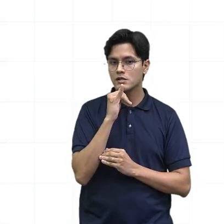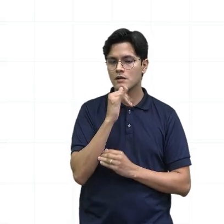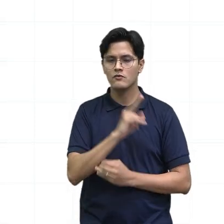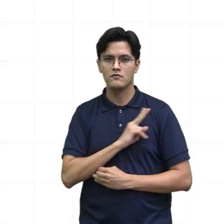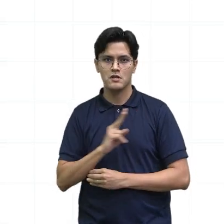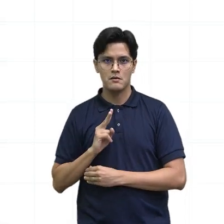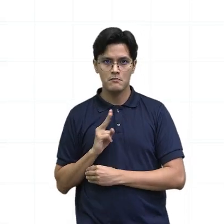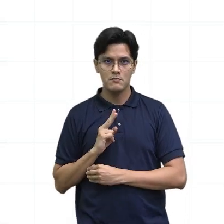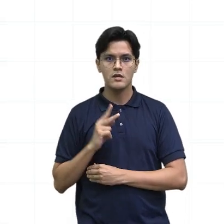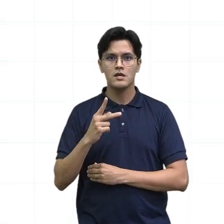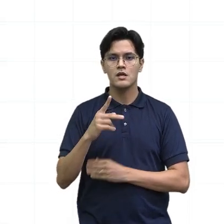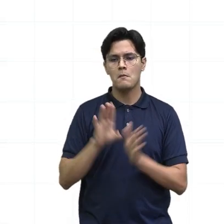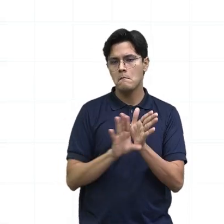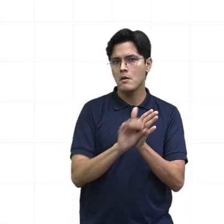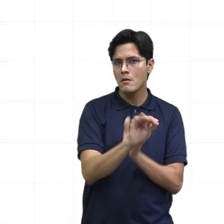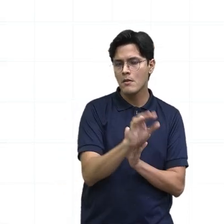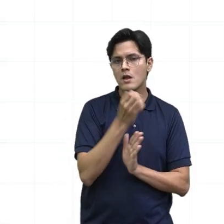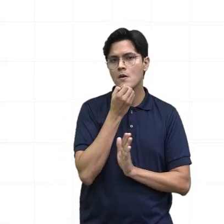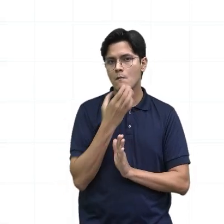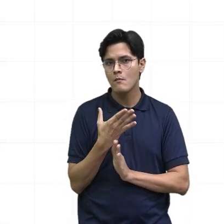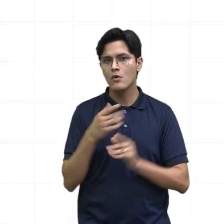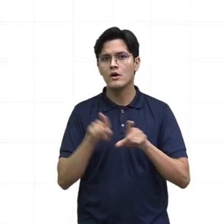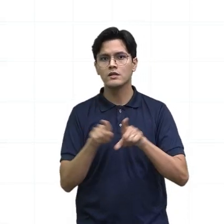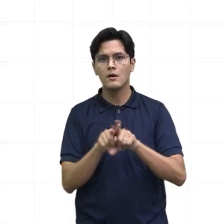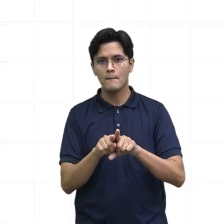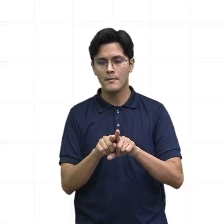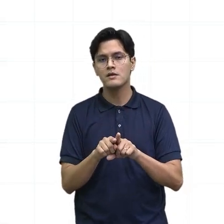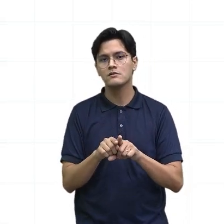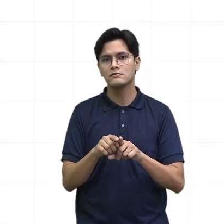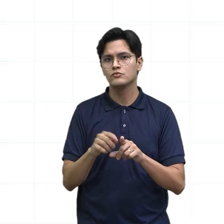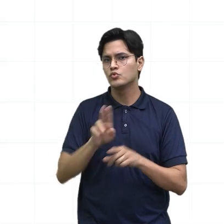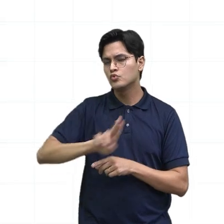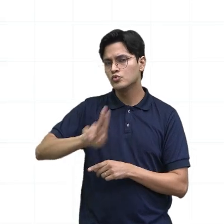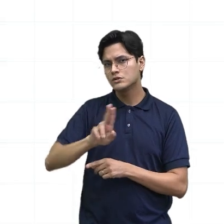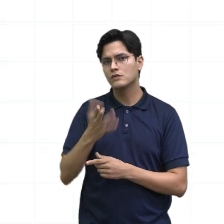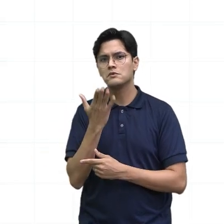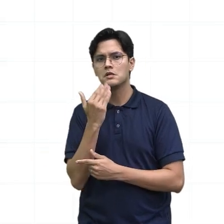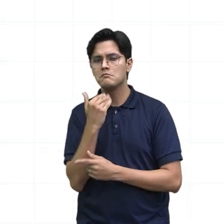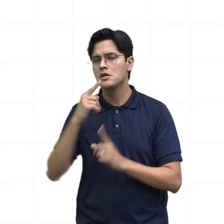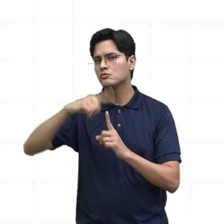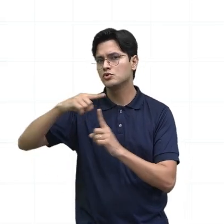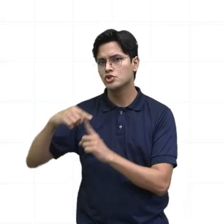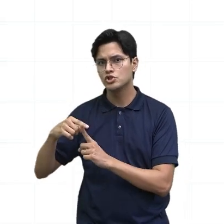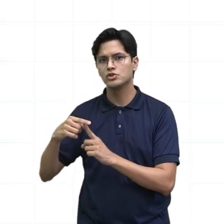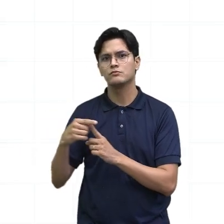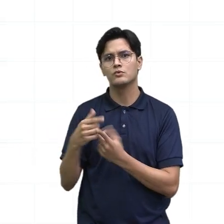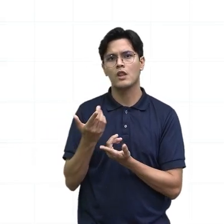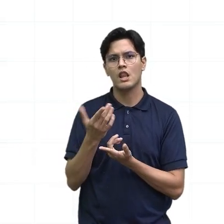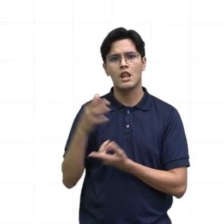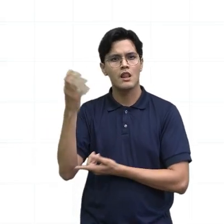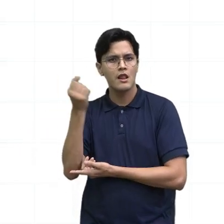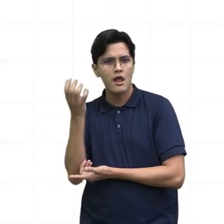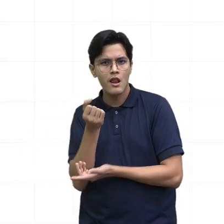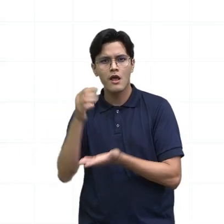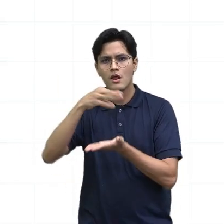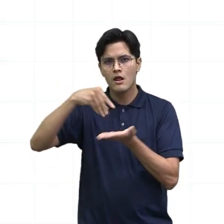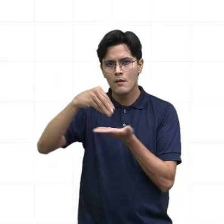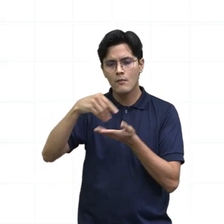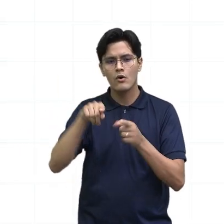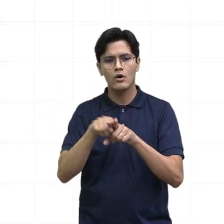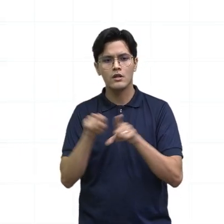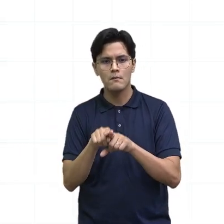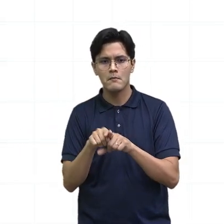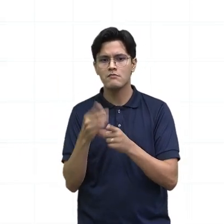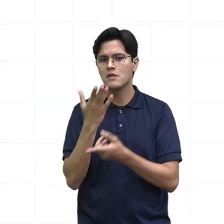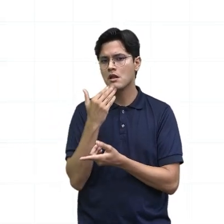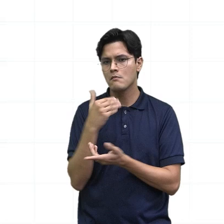probióticos, sucos concentrados e leite em pó. Então, é basicamente transformar algum tipo de alimento em pó. Como você está vendo aí na imagem,